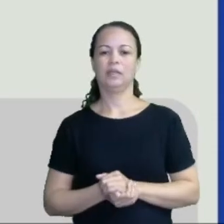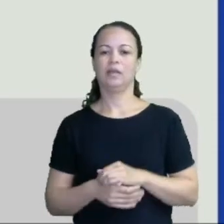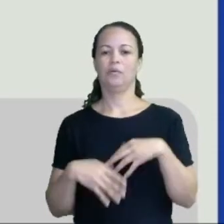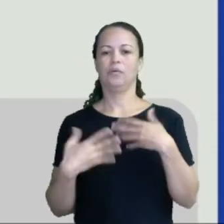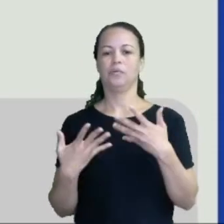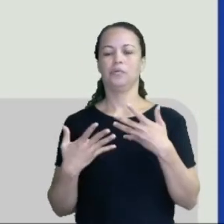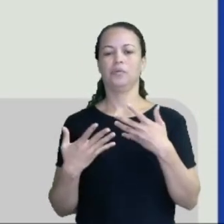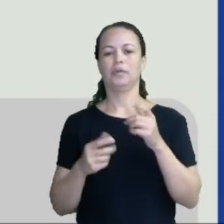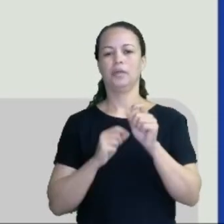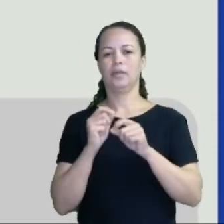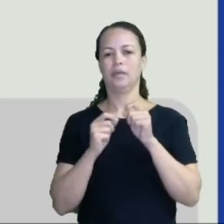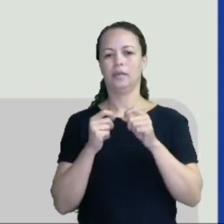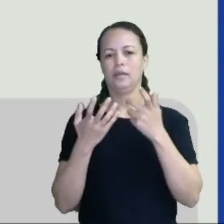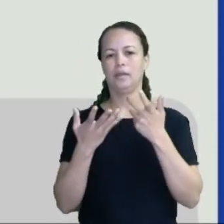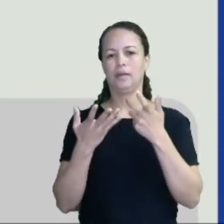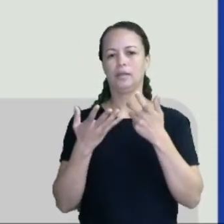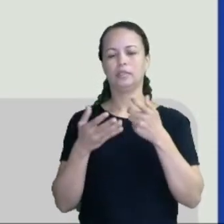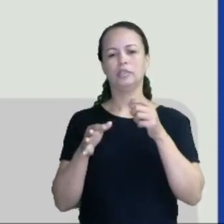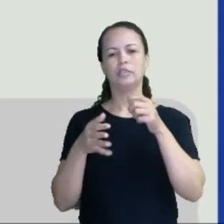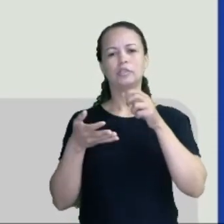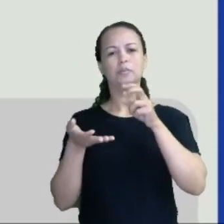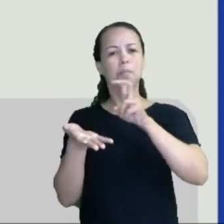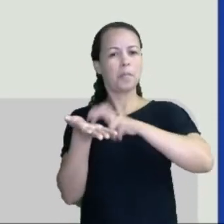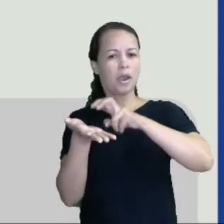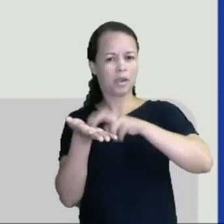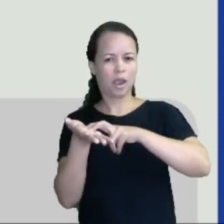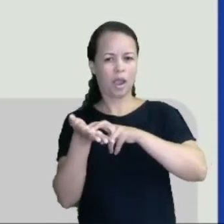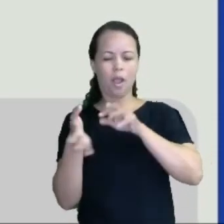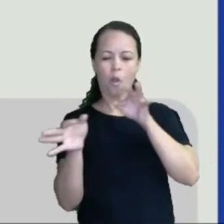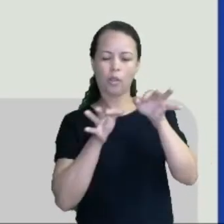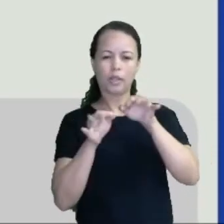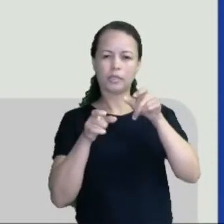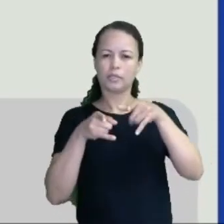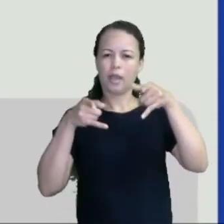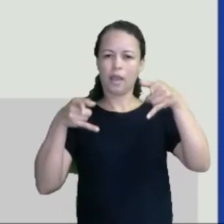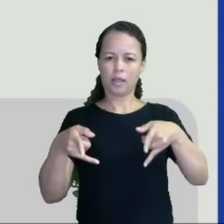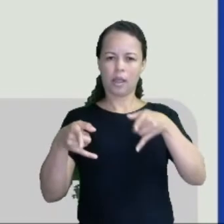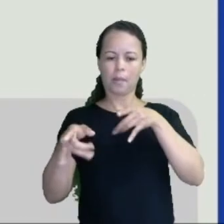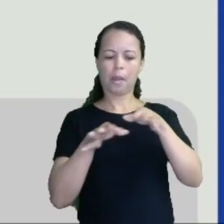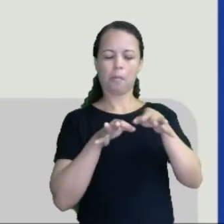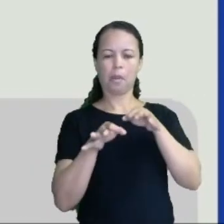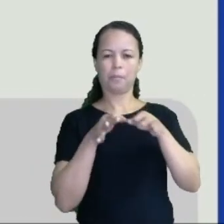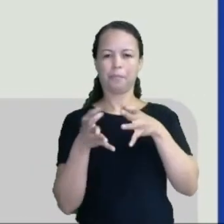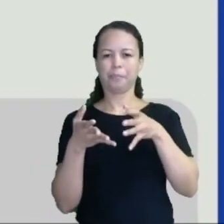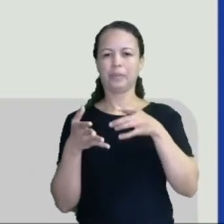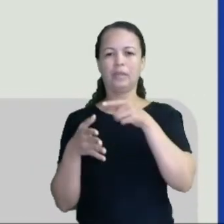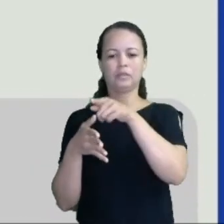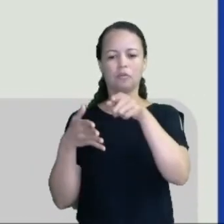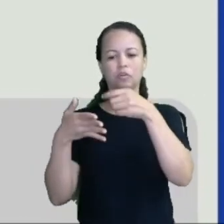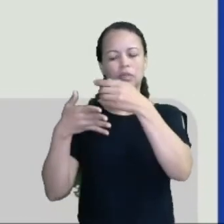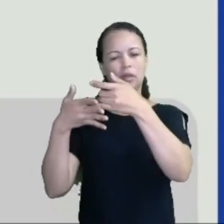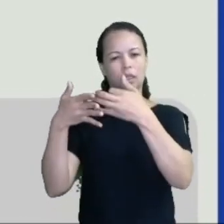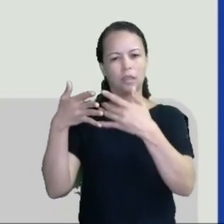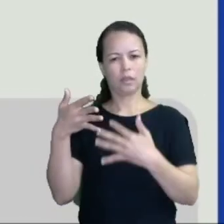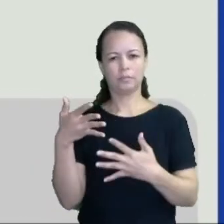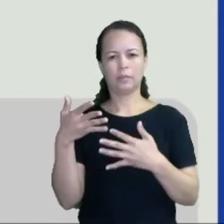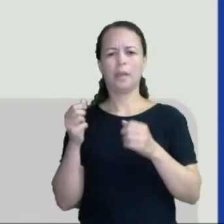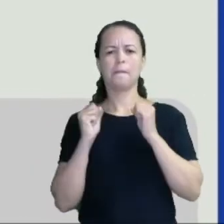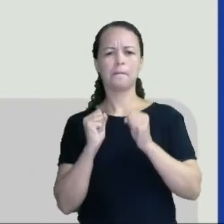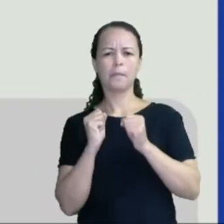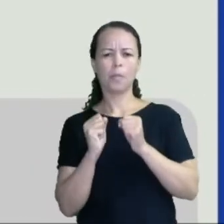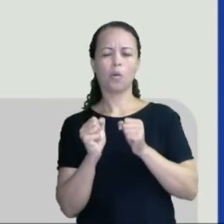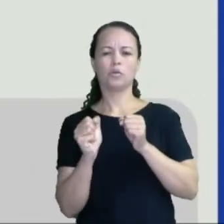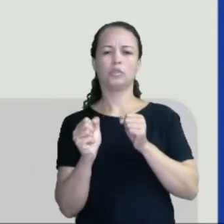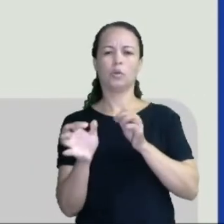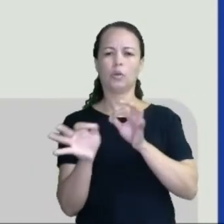de manhã arrumar a minha cama na hora que eu levanto. Então você vai completar essa lista, pode até colocar mais